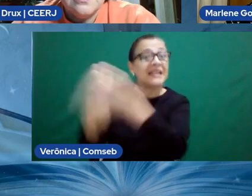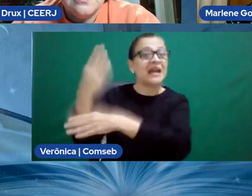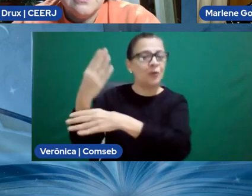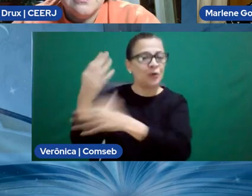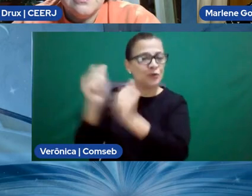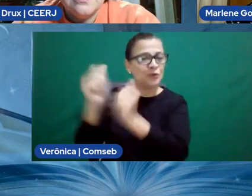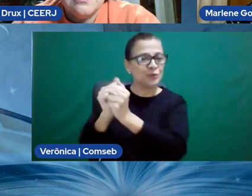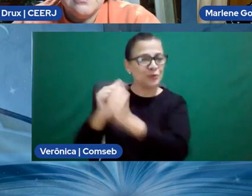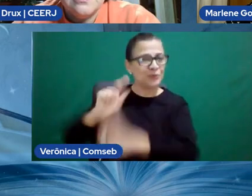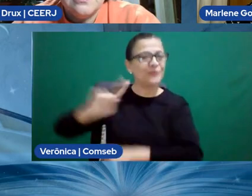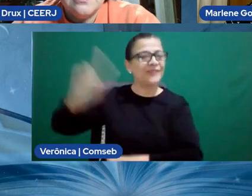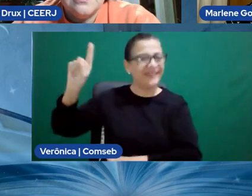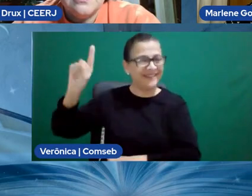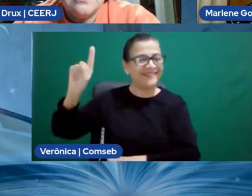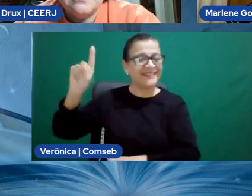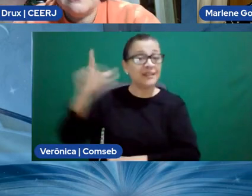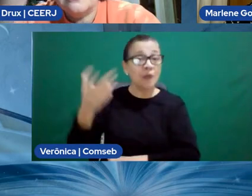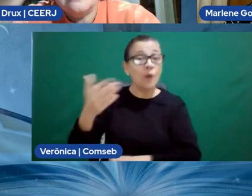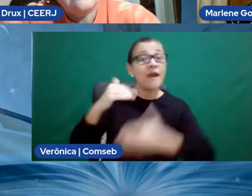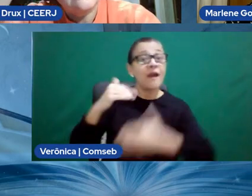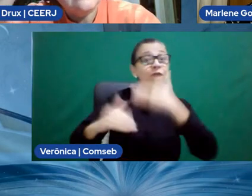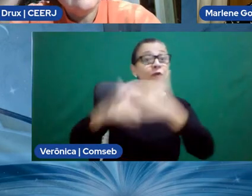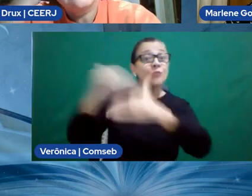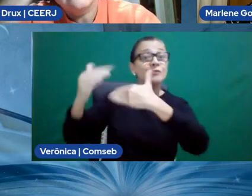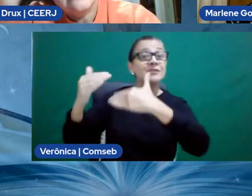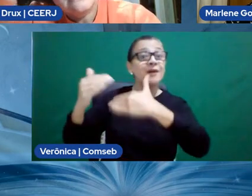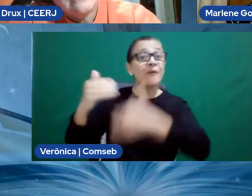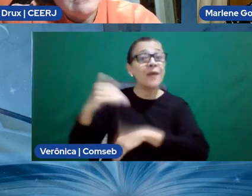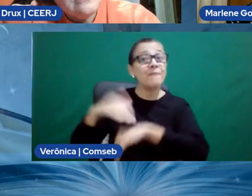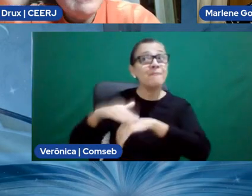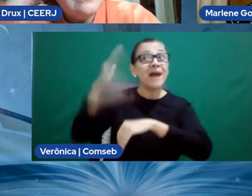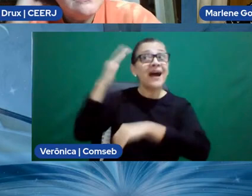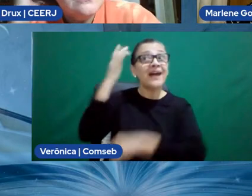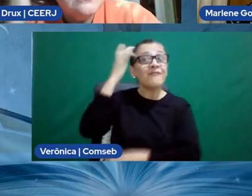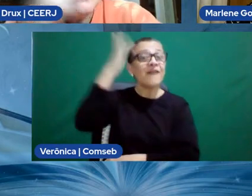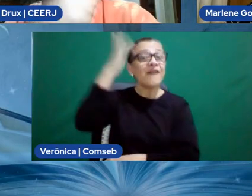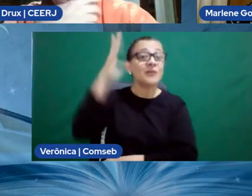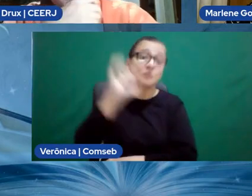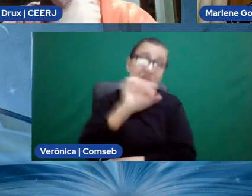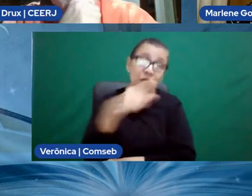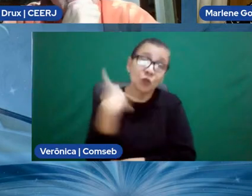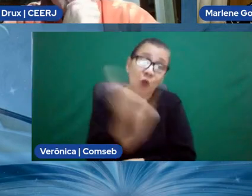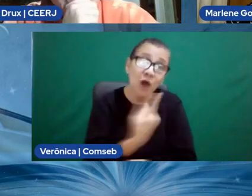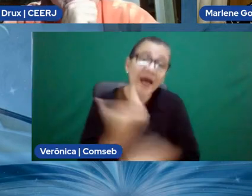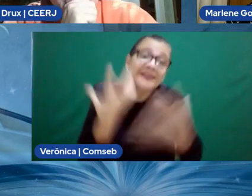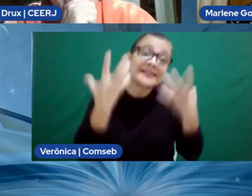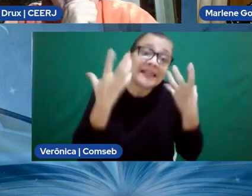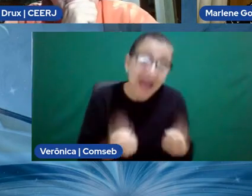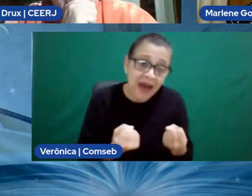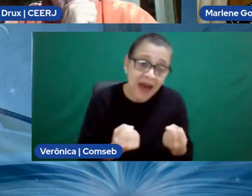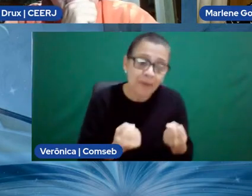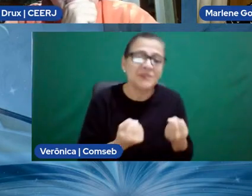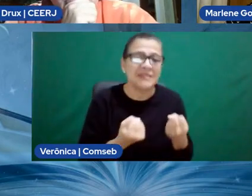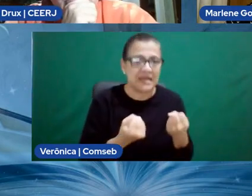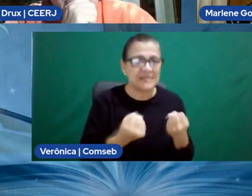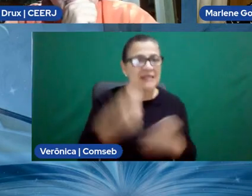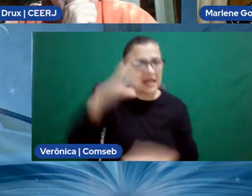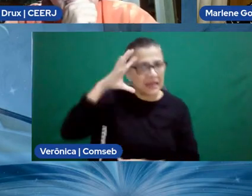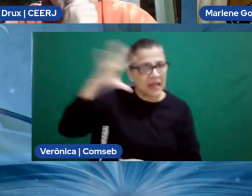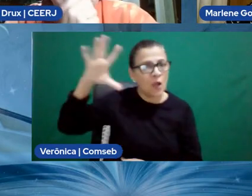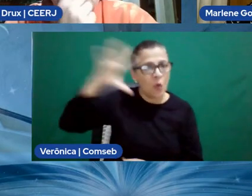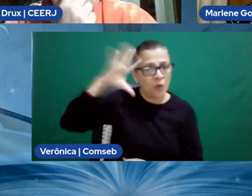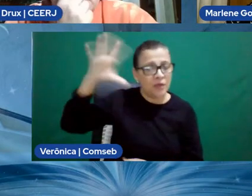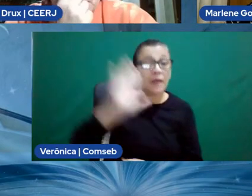torna muito mais fácil, muito mais compreensível quando nós aceitamos isso. O problema maior da evolução